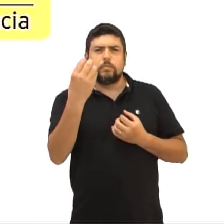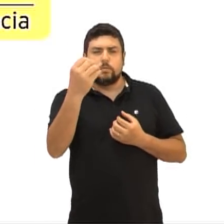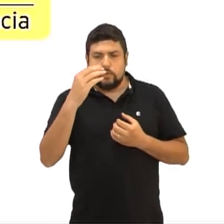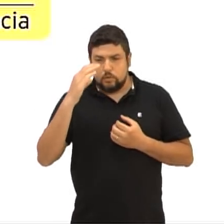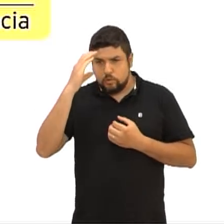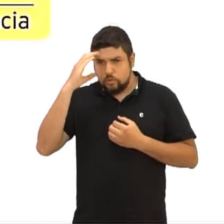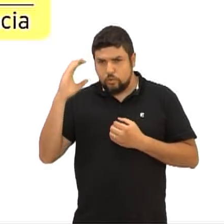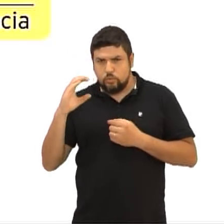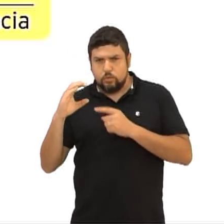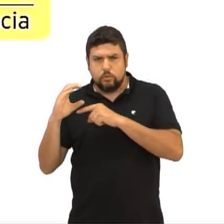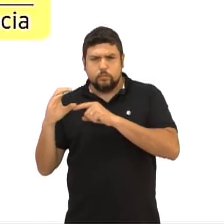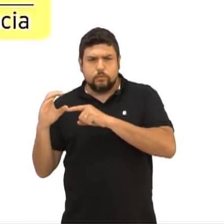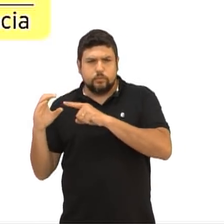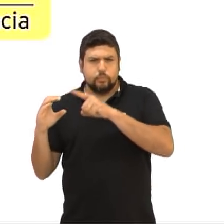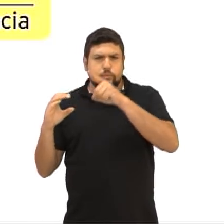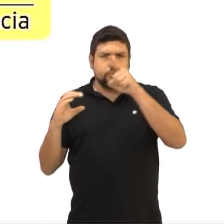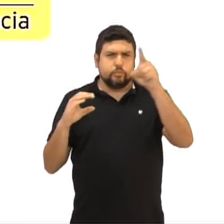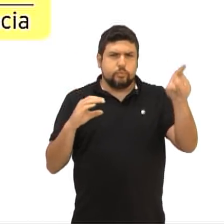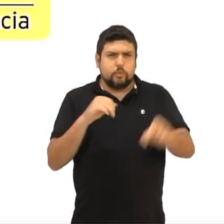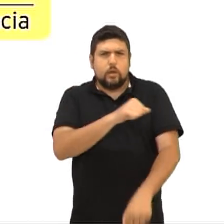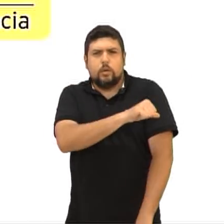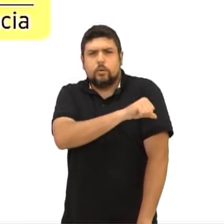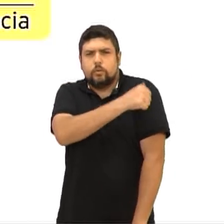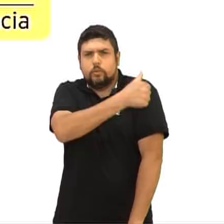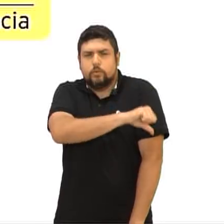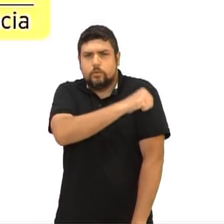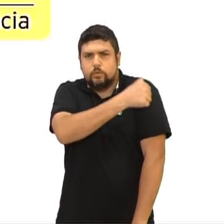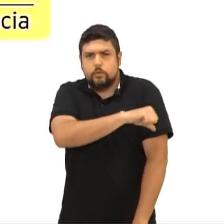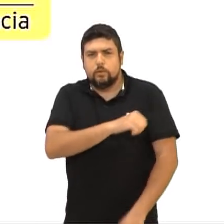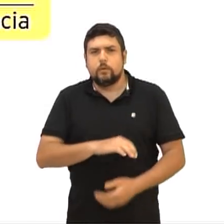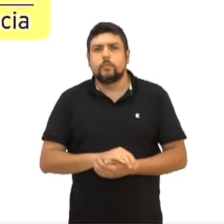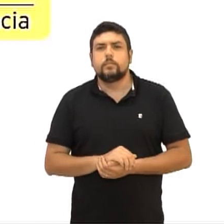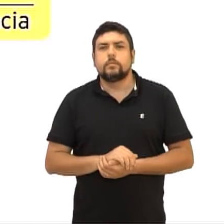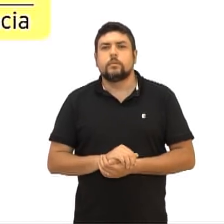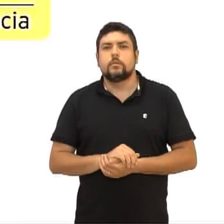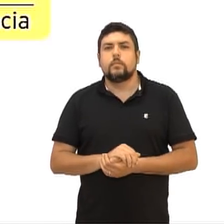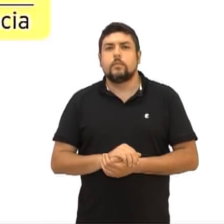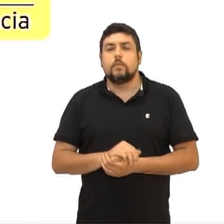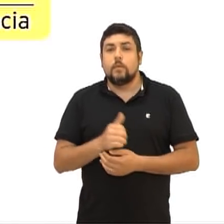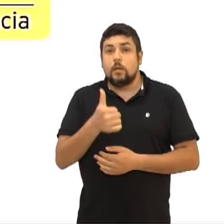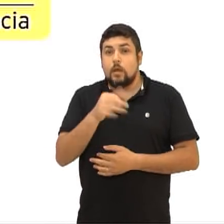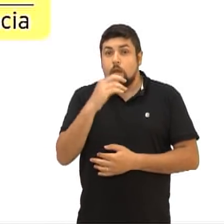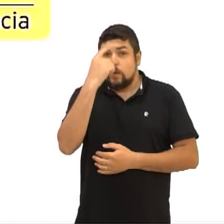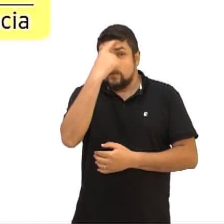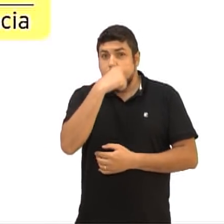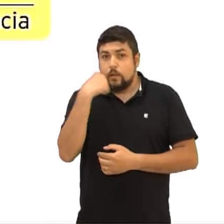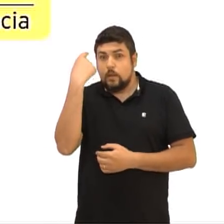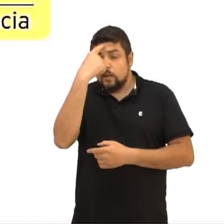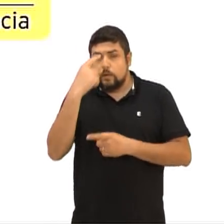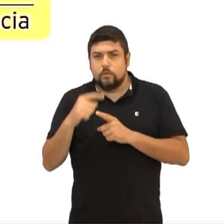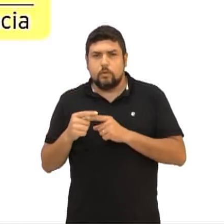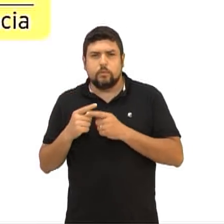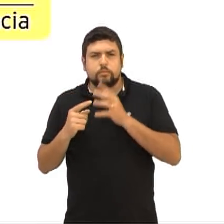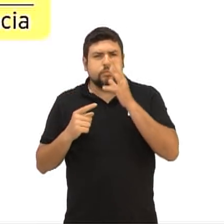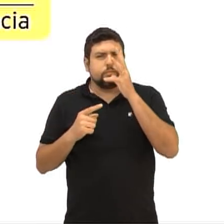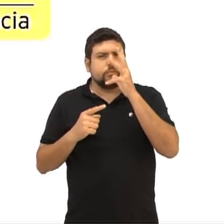Janeiro. Essa viagem demorou 10 horas e a distância percorrida foi